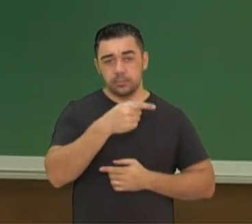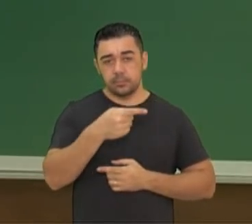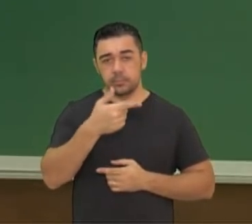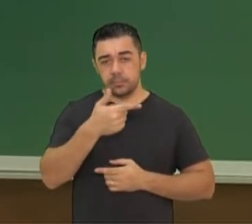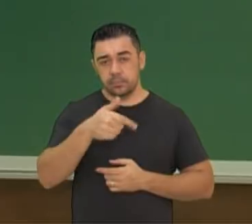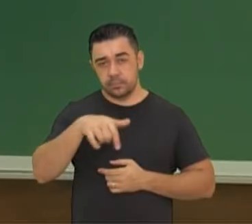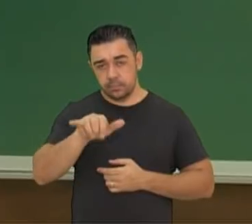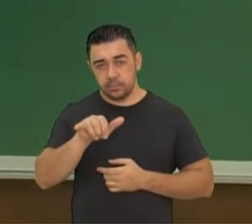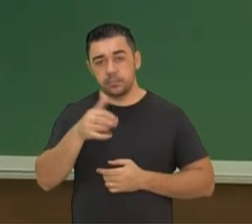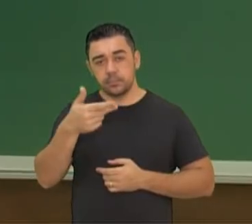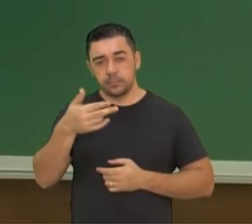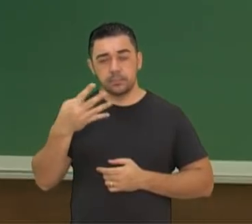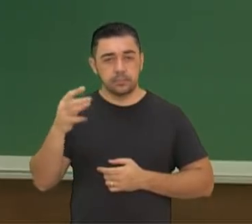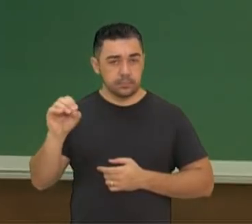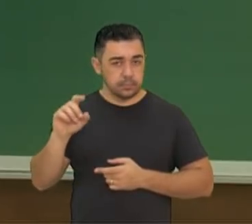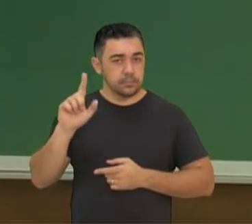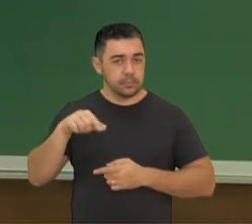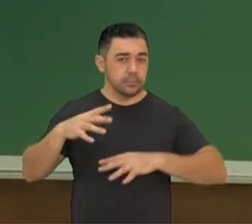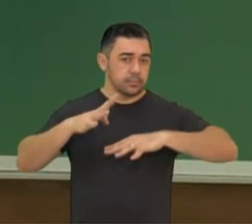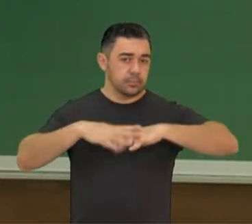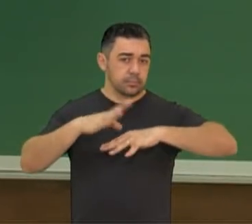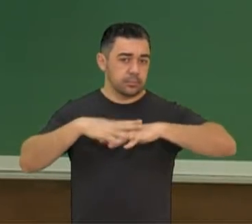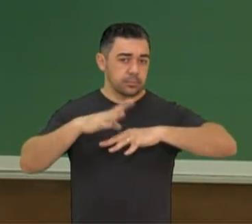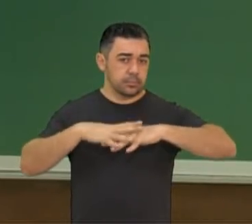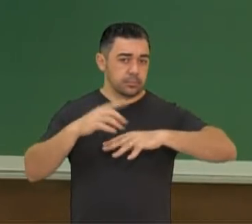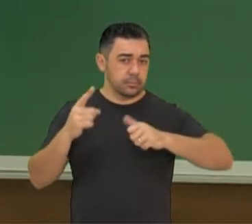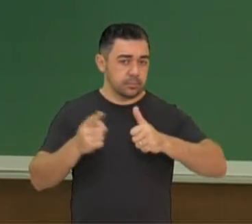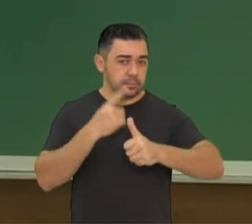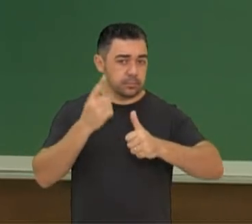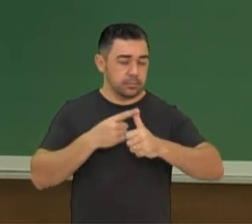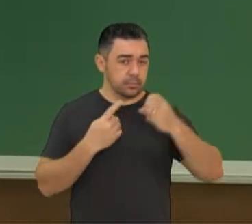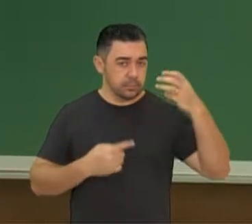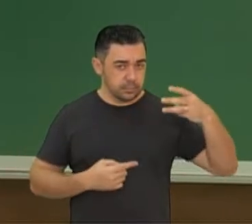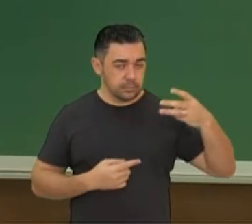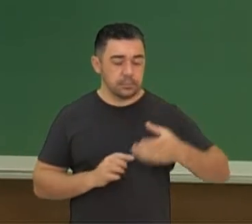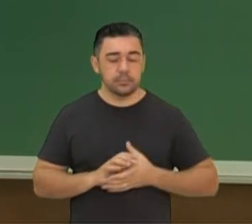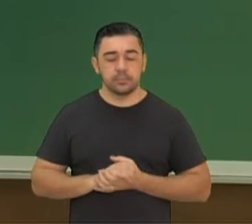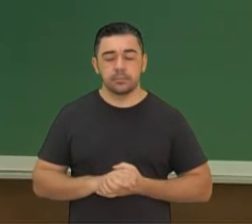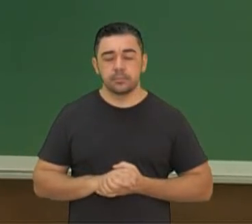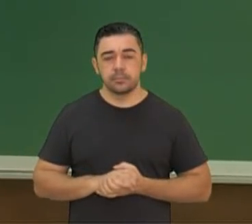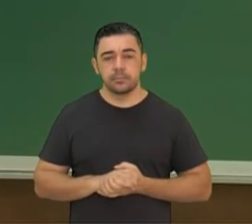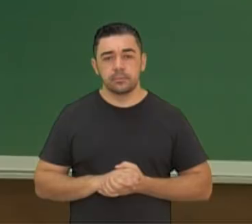igual a 40. Essa é a minha sentença matemática que resolve o número 3. Certo?